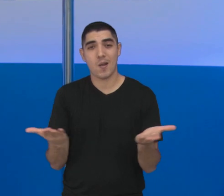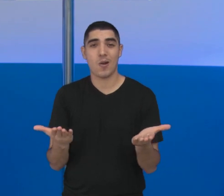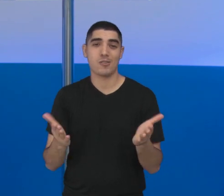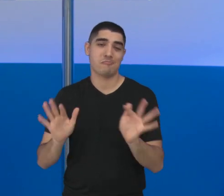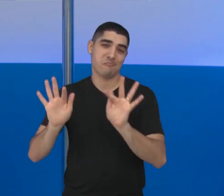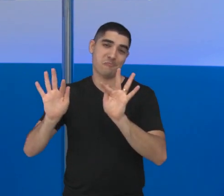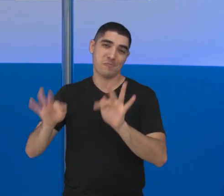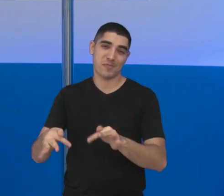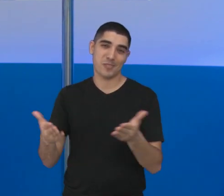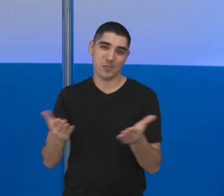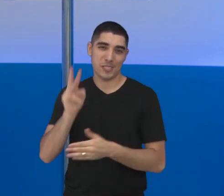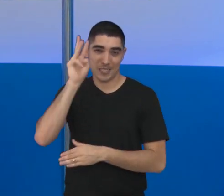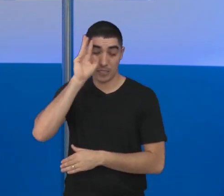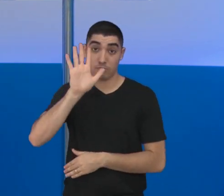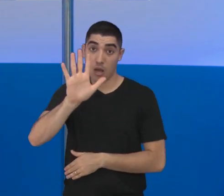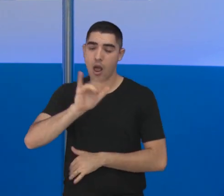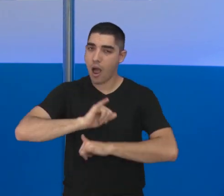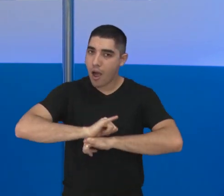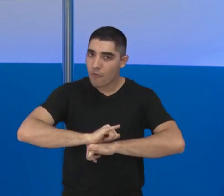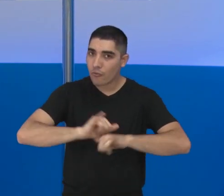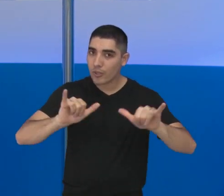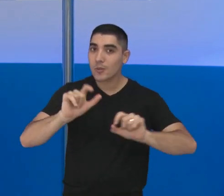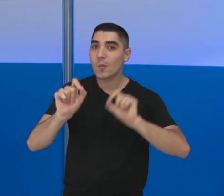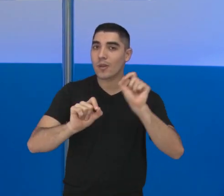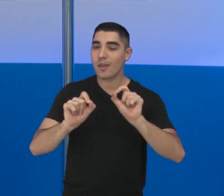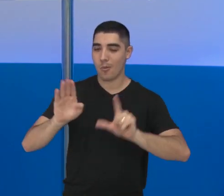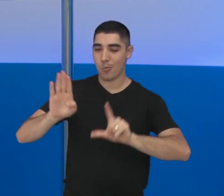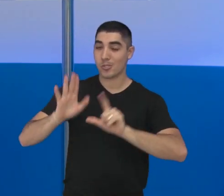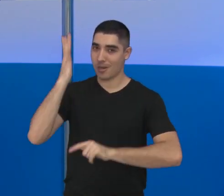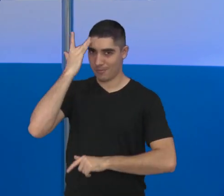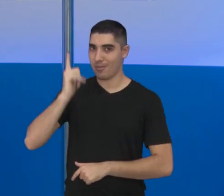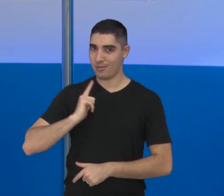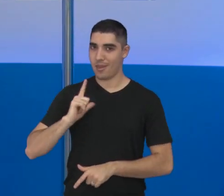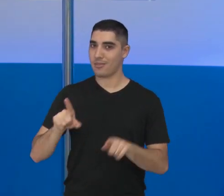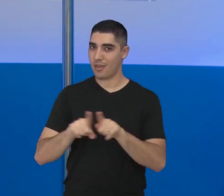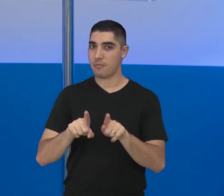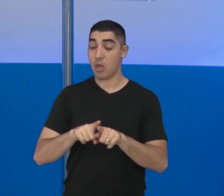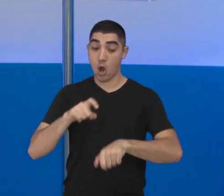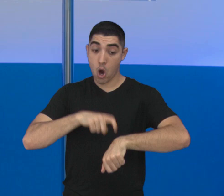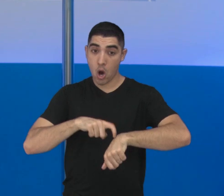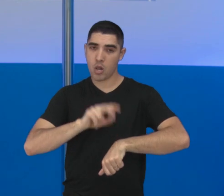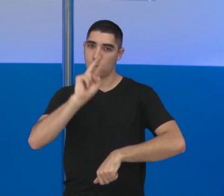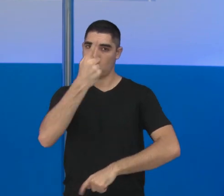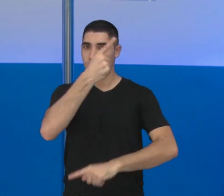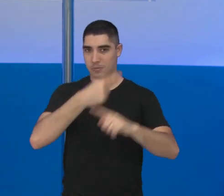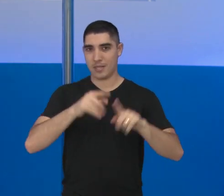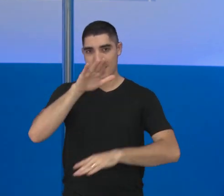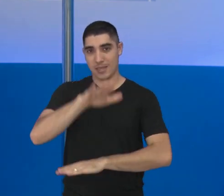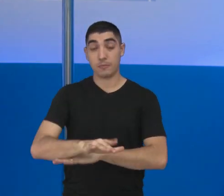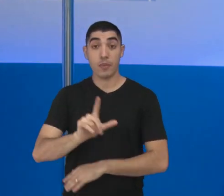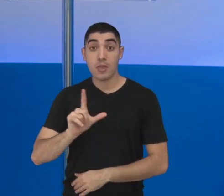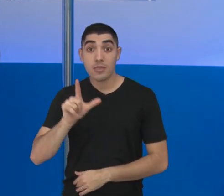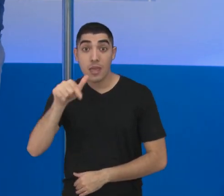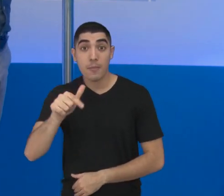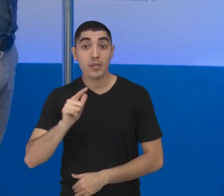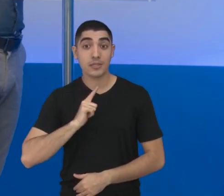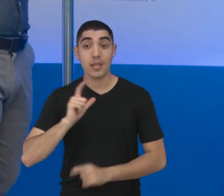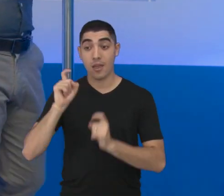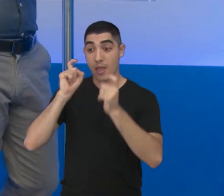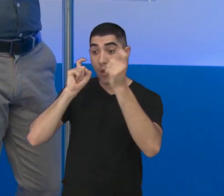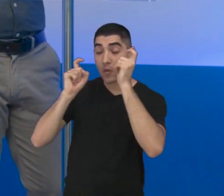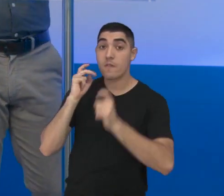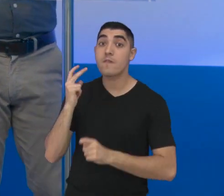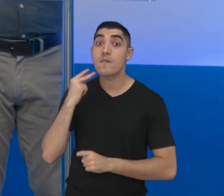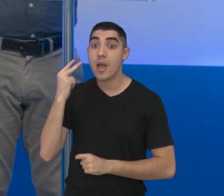boletim desta terça. E claro, deixo o convite para você acompanhar o boletim amanhã. O horário sempre às 2 horas da tarde. Daqui a pouco tem